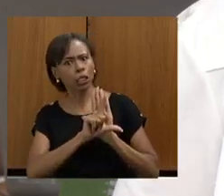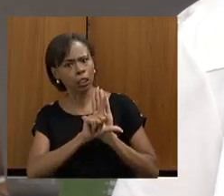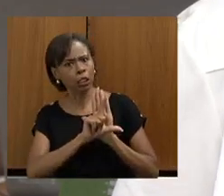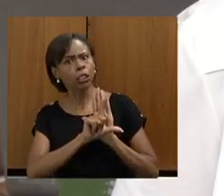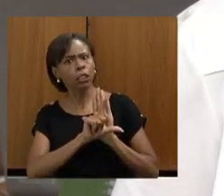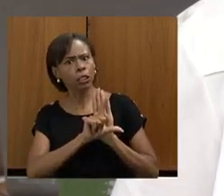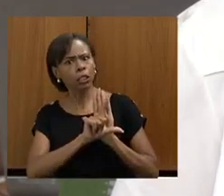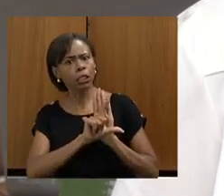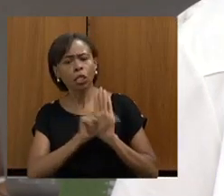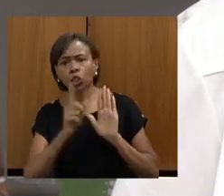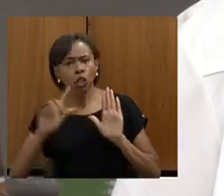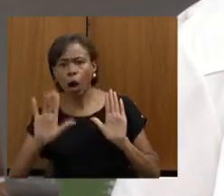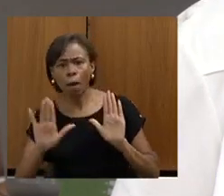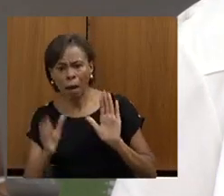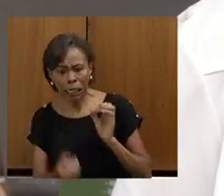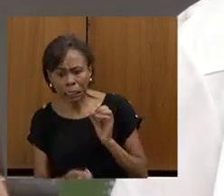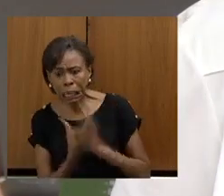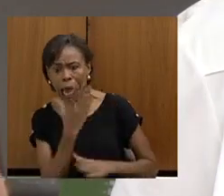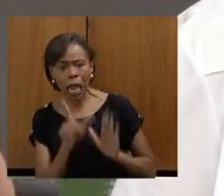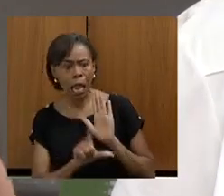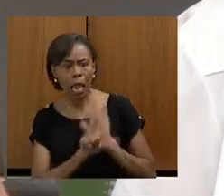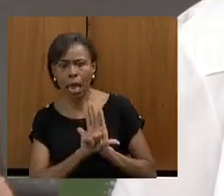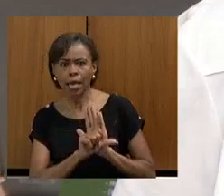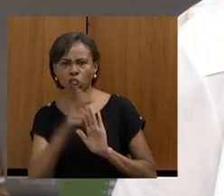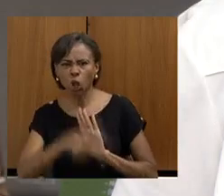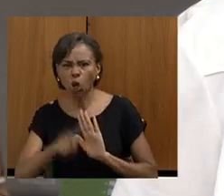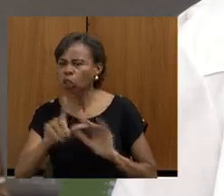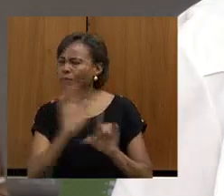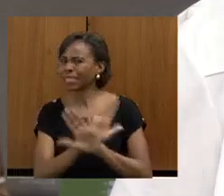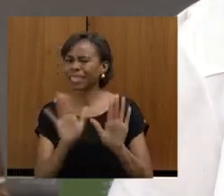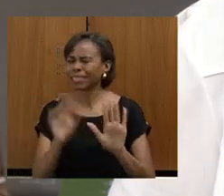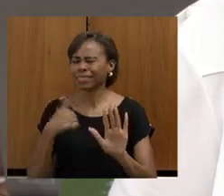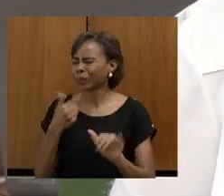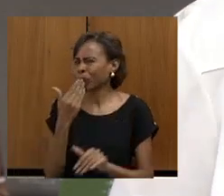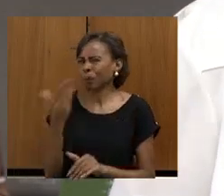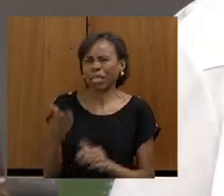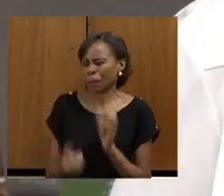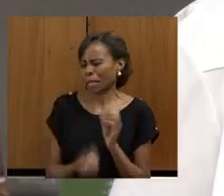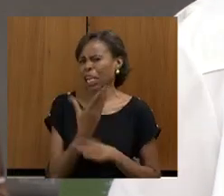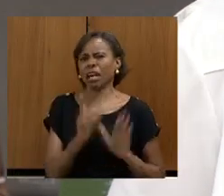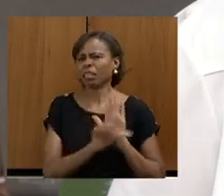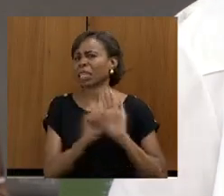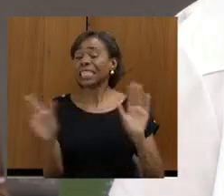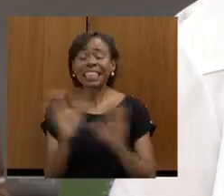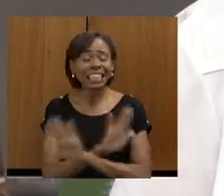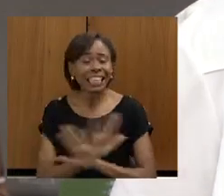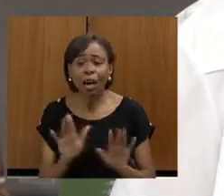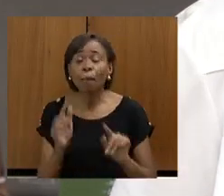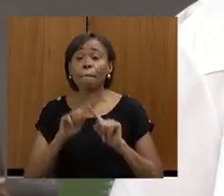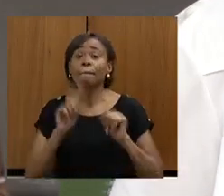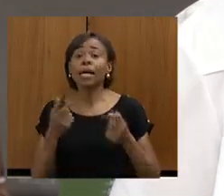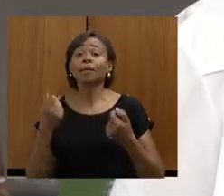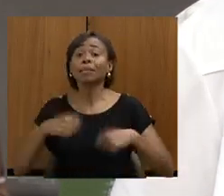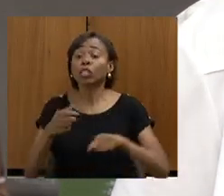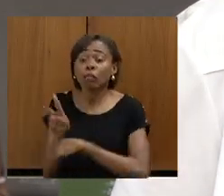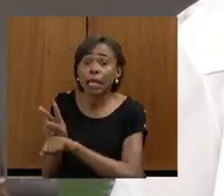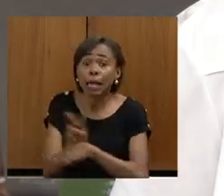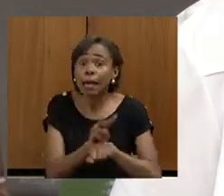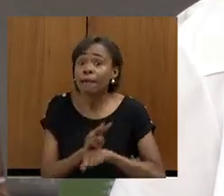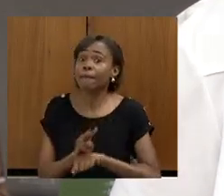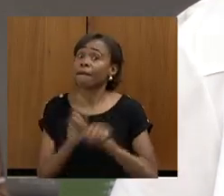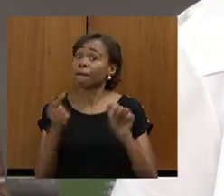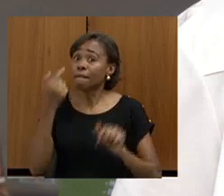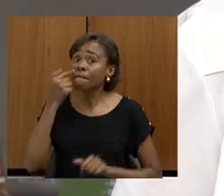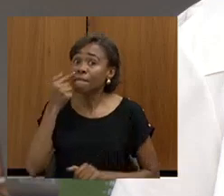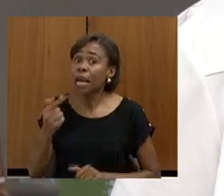pedindo para criar leis. Eu não peço a vocês que criem mais leis nenhuma. Eu preciso que vocês fiscalizem as leis que